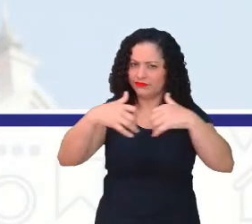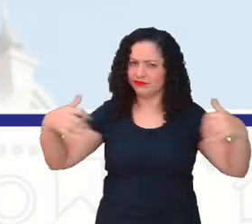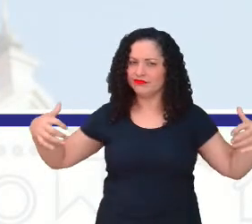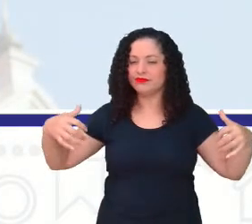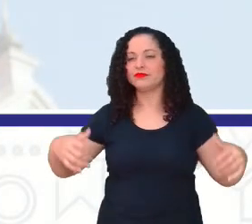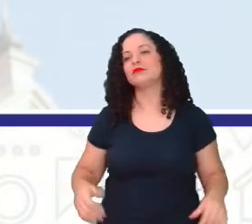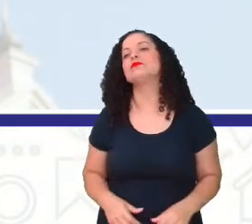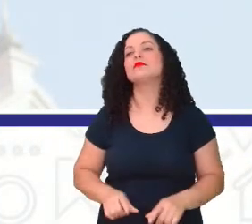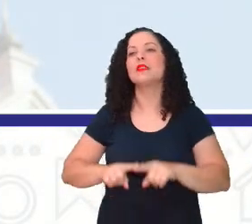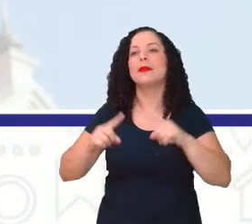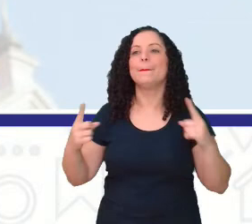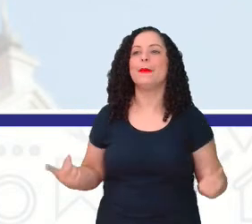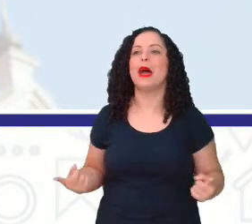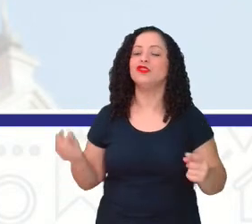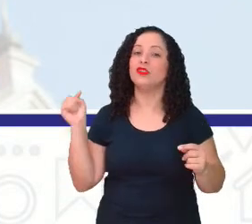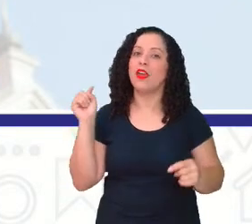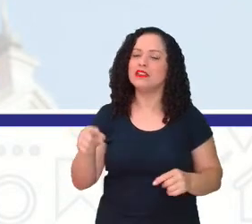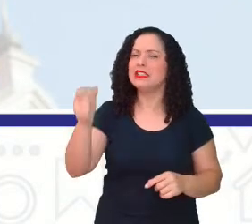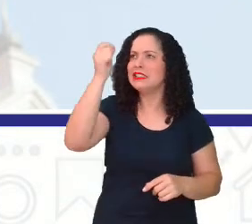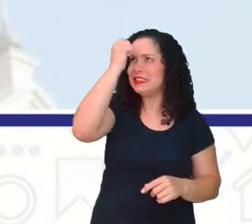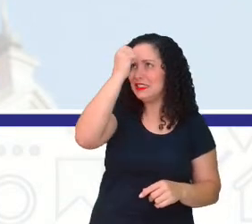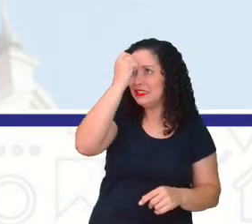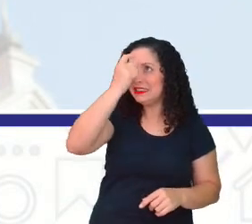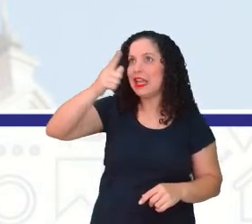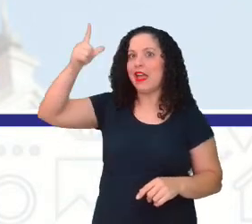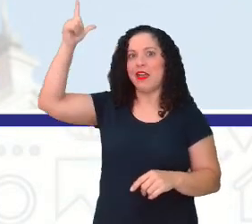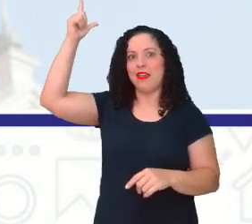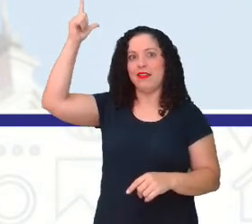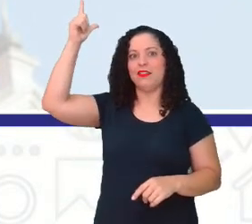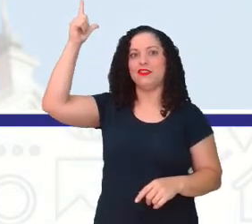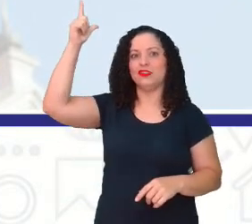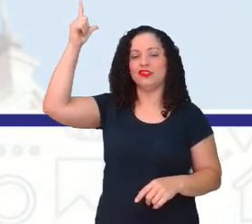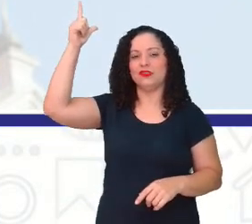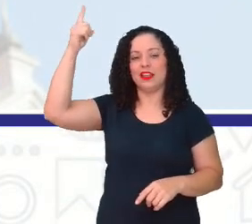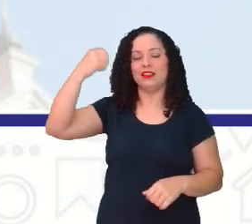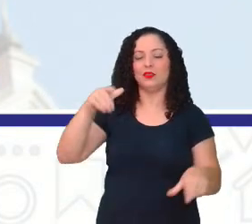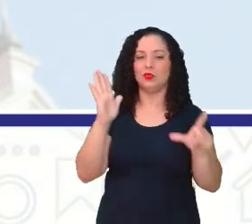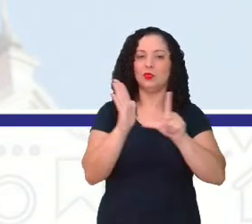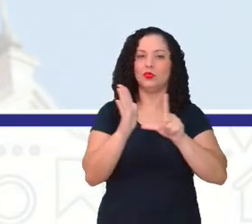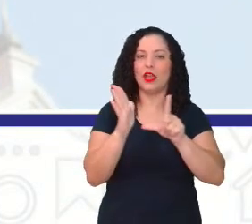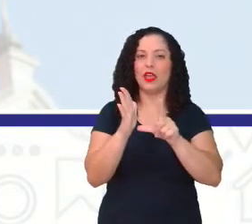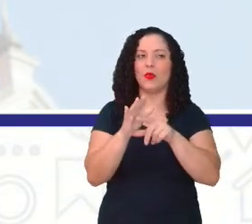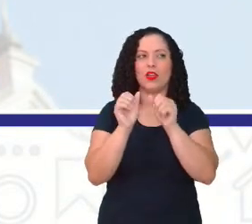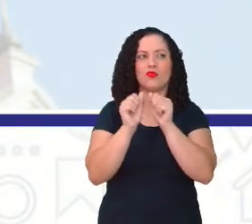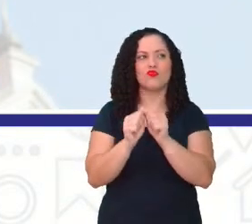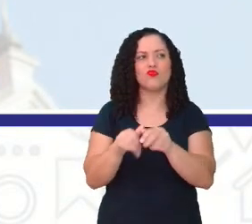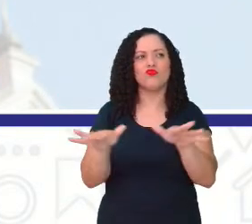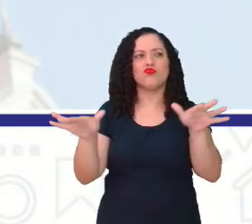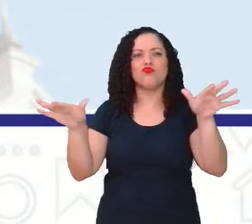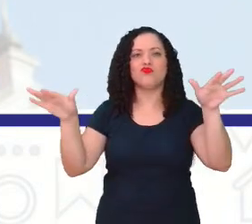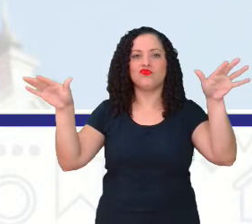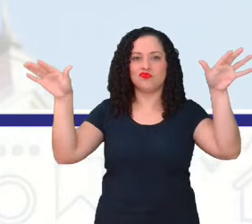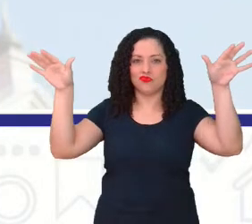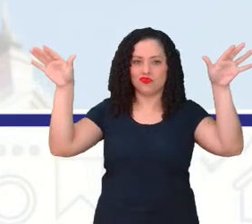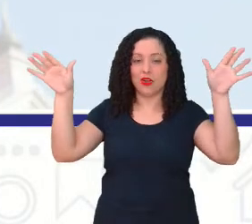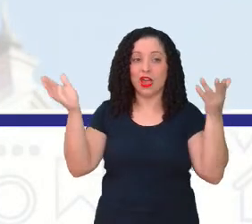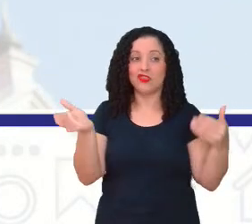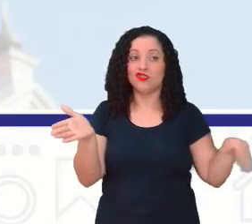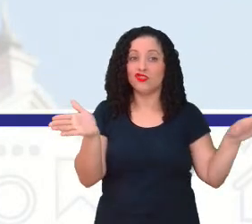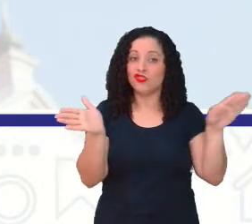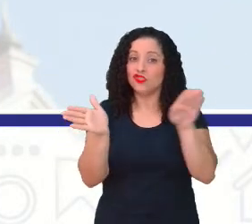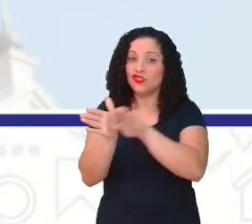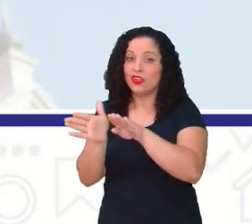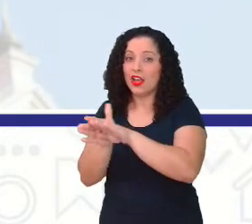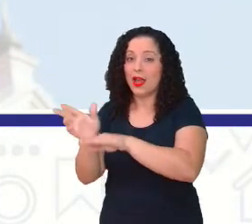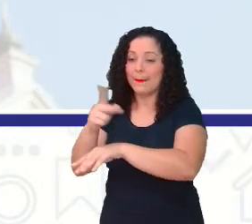de Lutero, elas vão sendo exportadas, né? Então, elas vão chegar na Suíça,